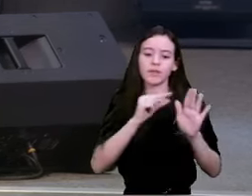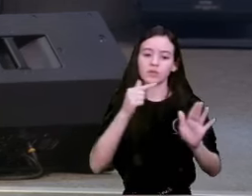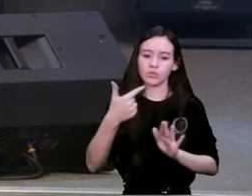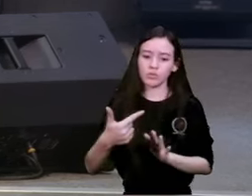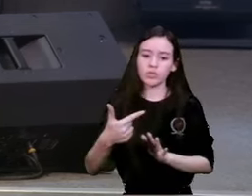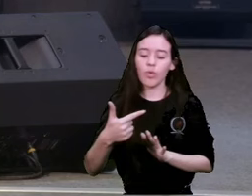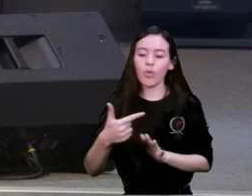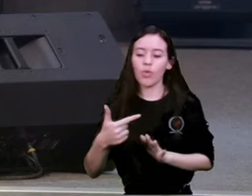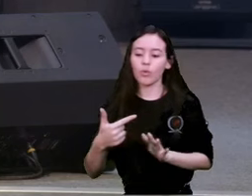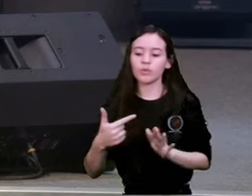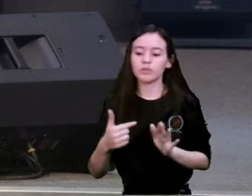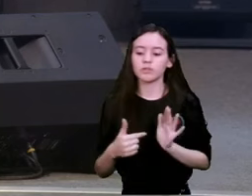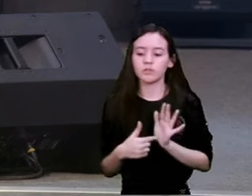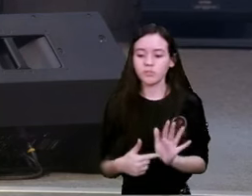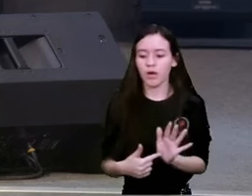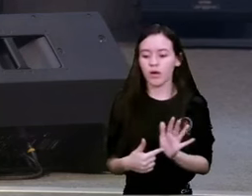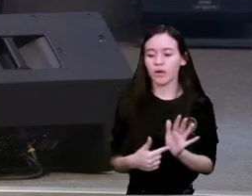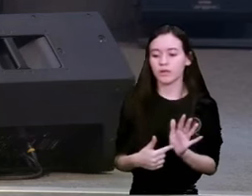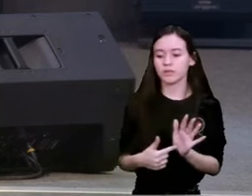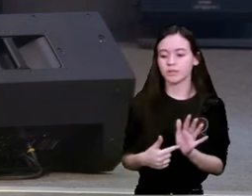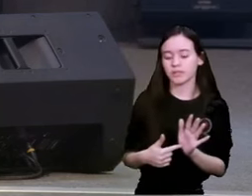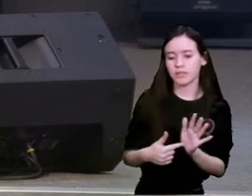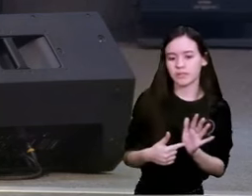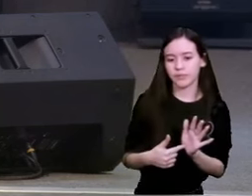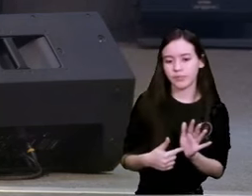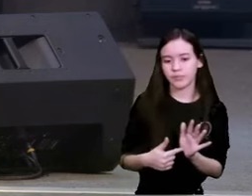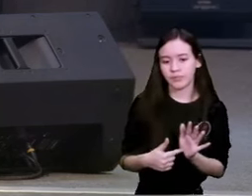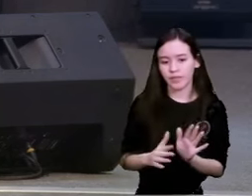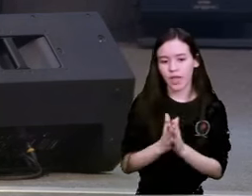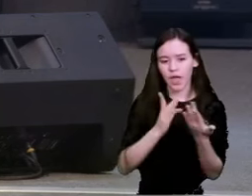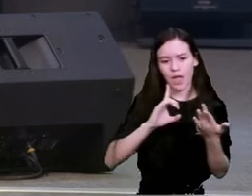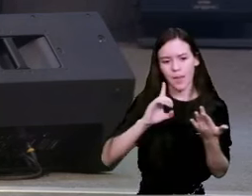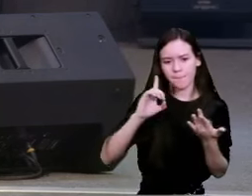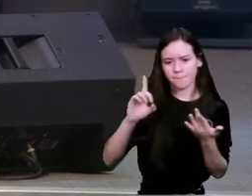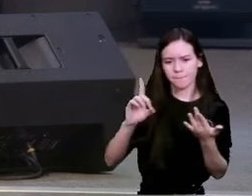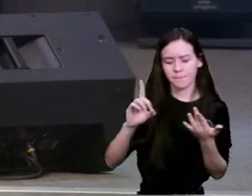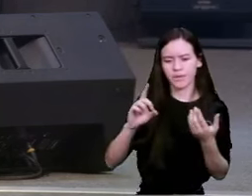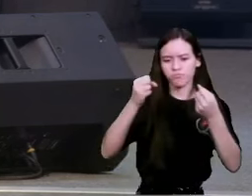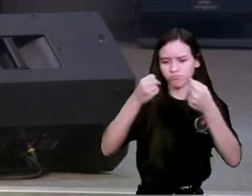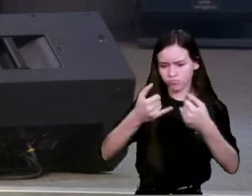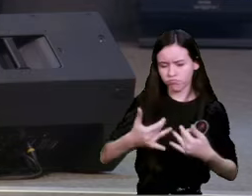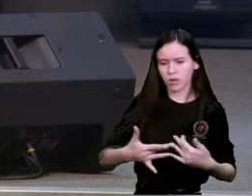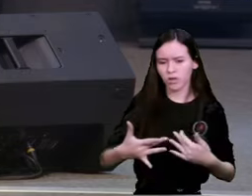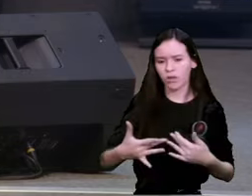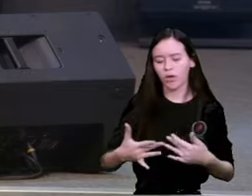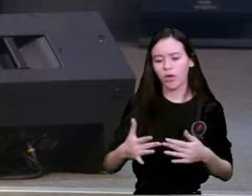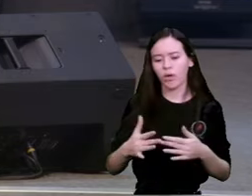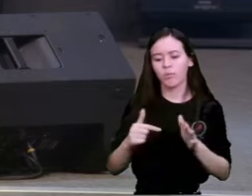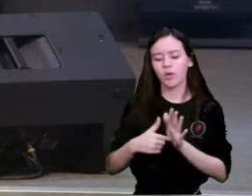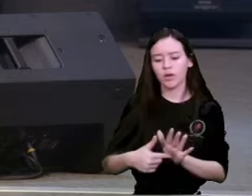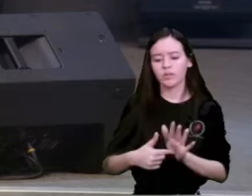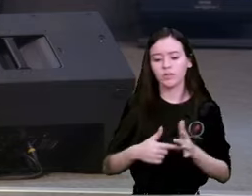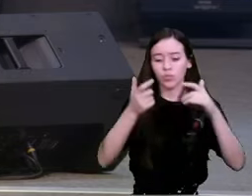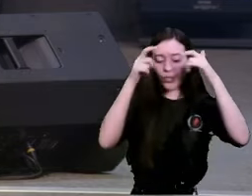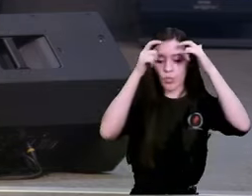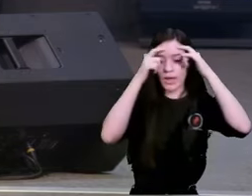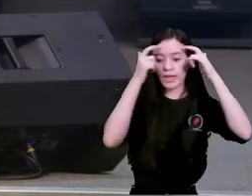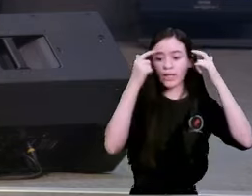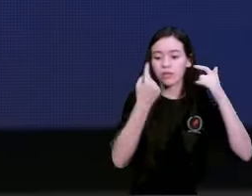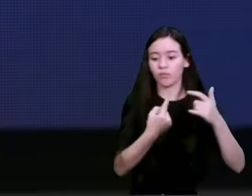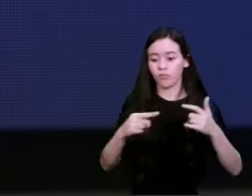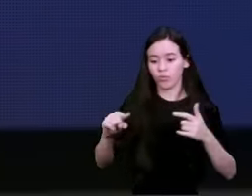você ler comigo, vê aí, você vai acompanhar. A Bíblia, ela é cirúrgica, e ela diz que ele foi em